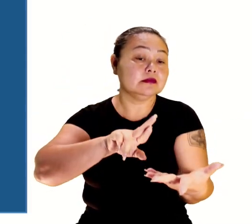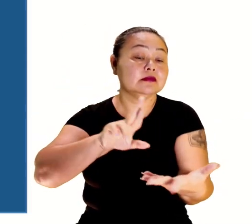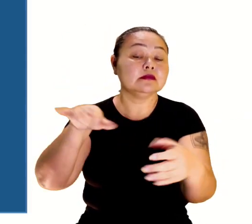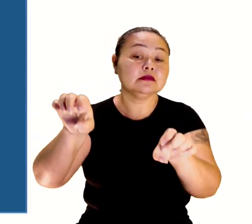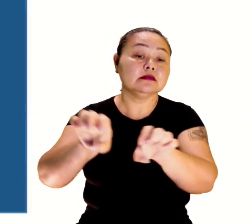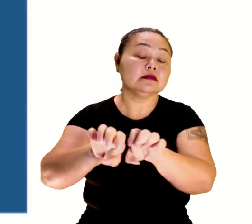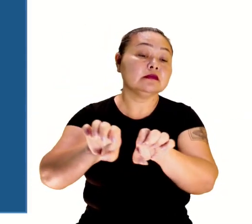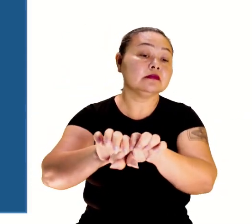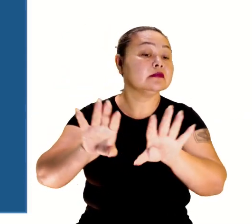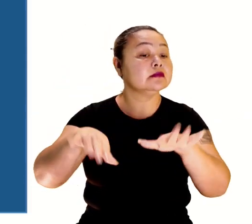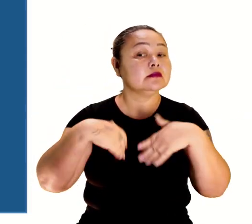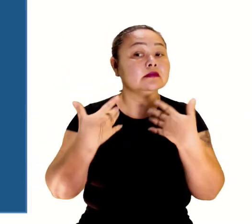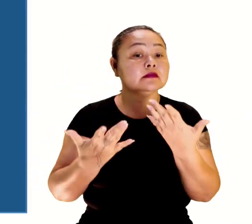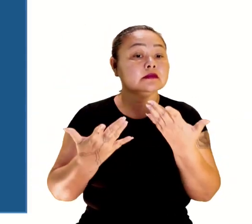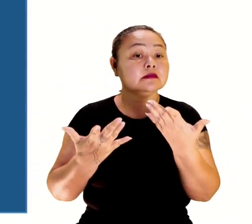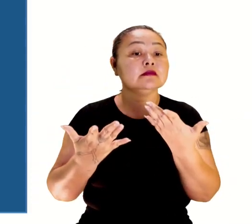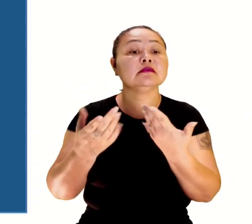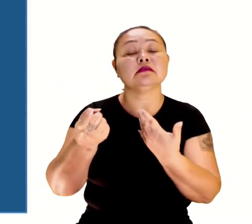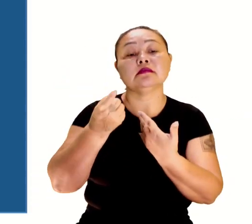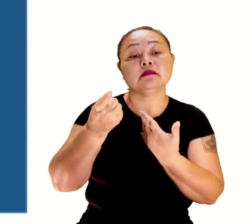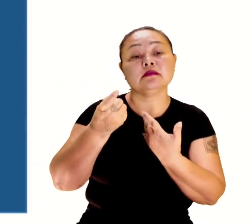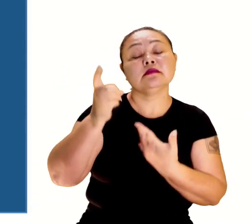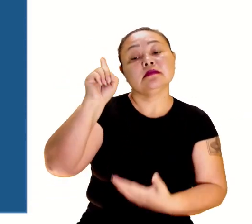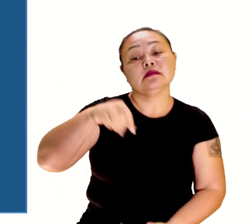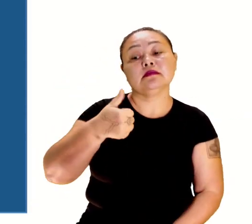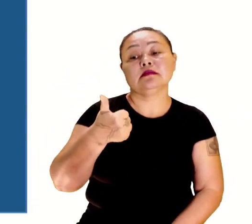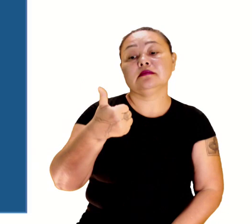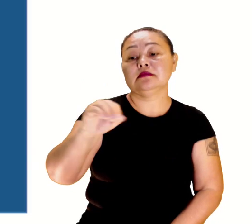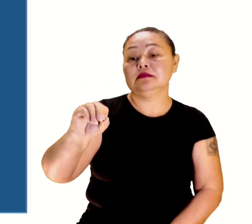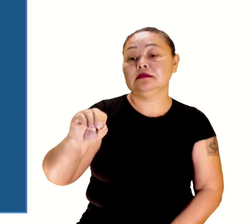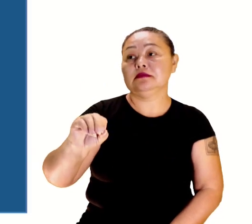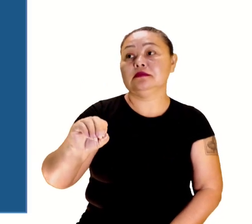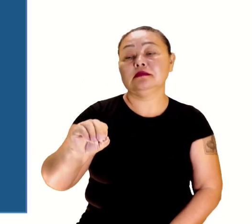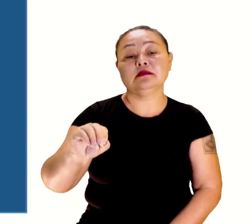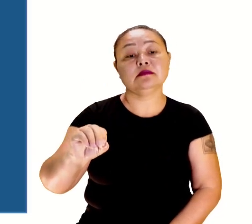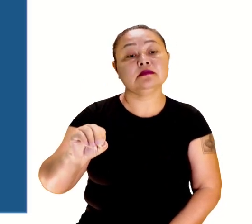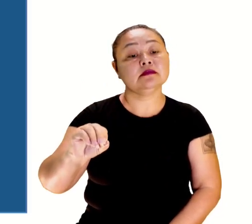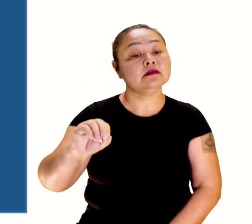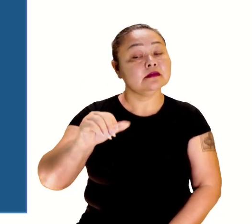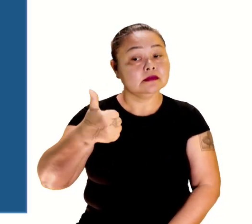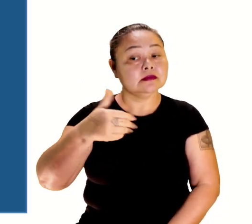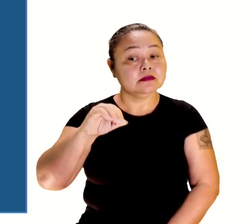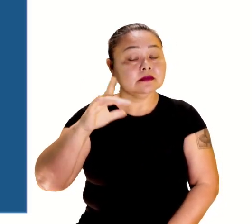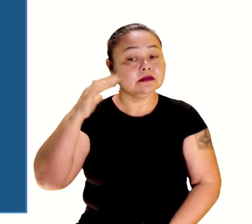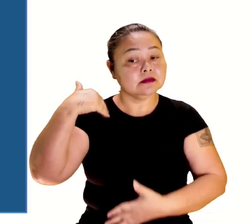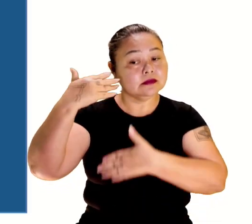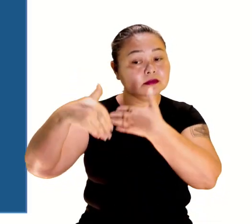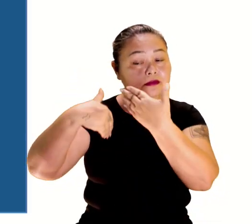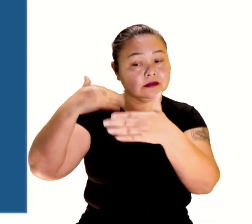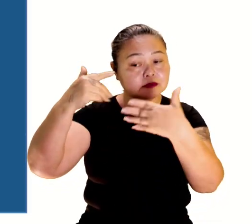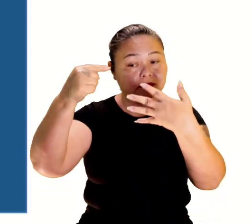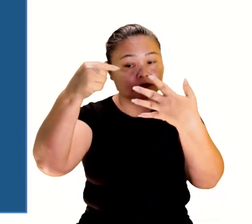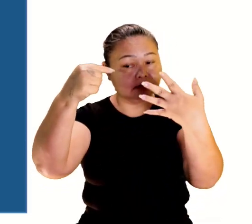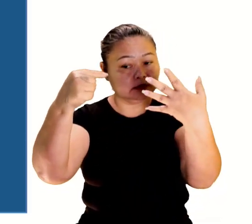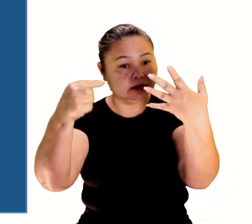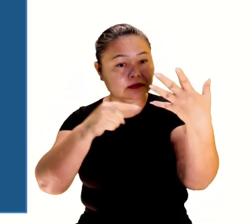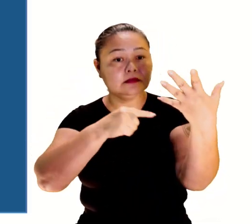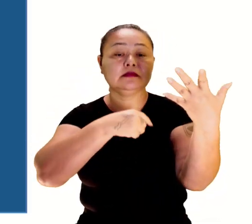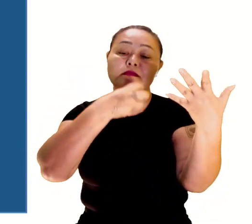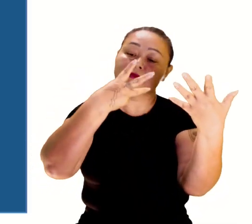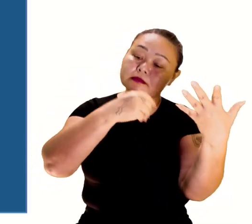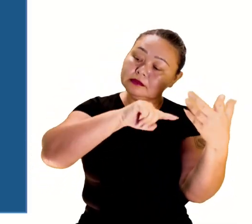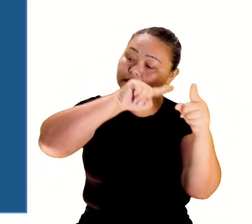equação, né? Então, x vale 10. Se a gente fizesse pelo processo do passo a passo, é só passar o 30 para outro